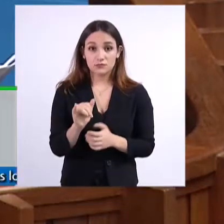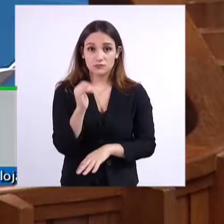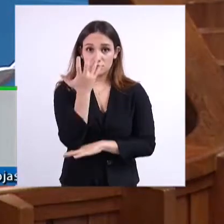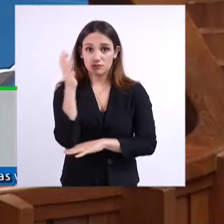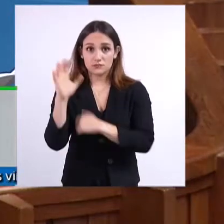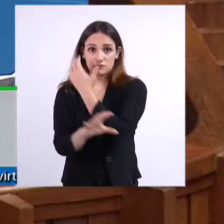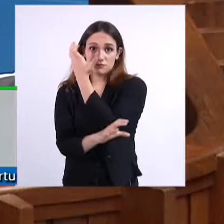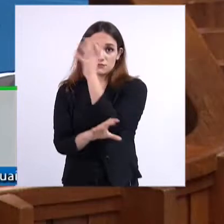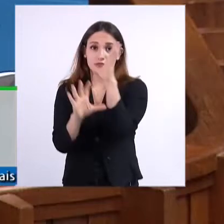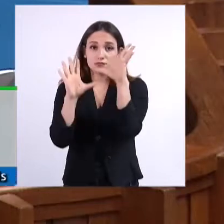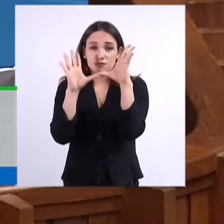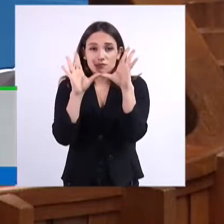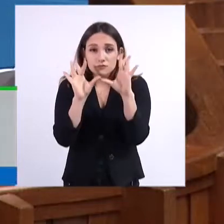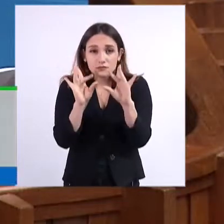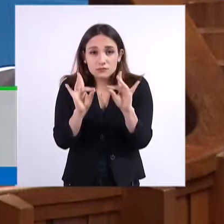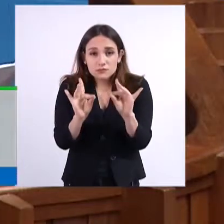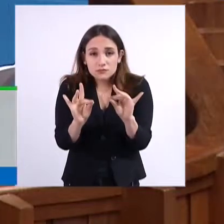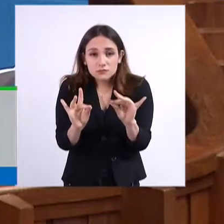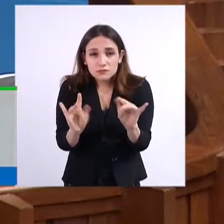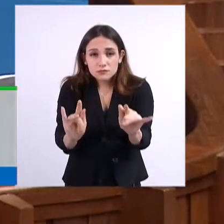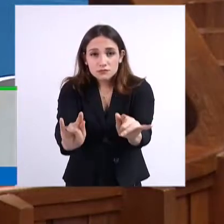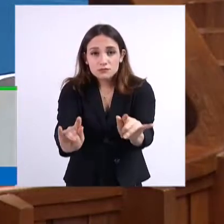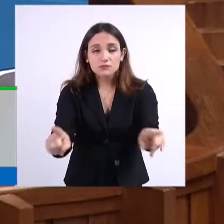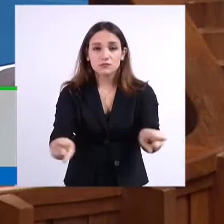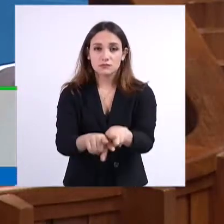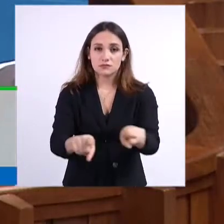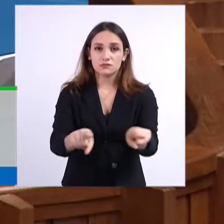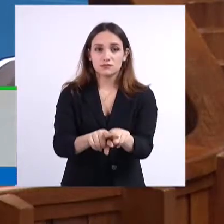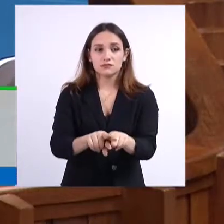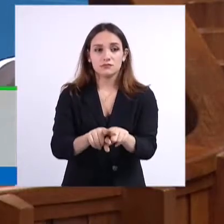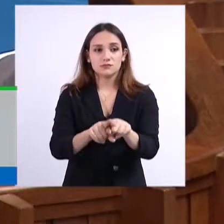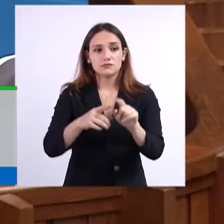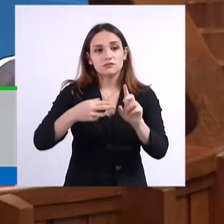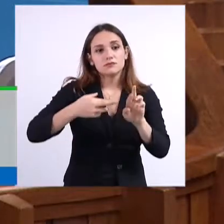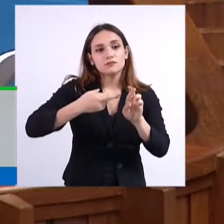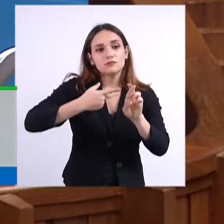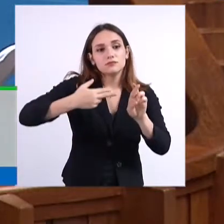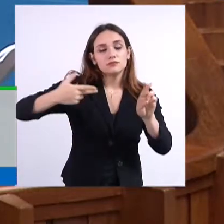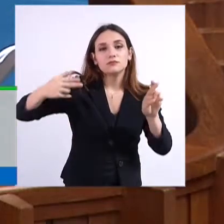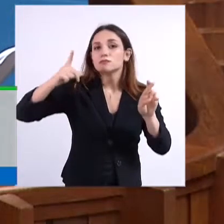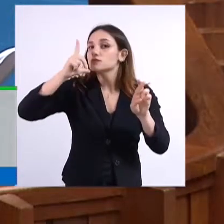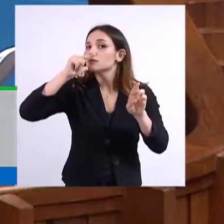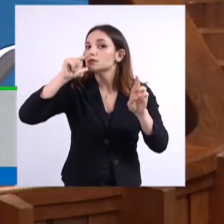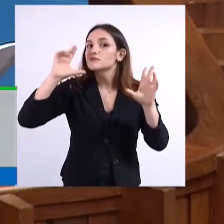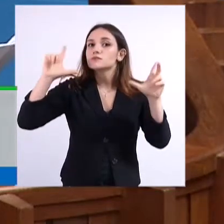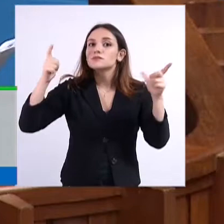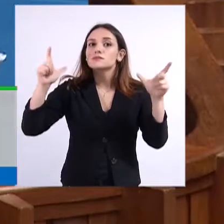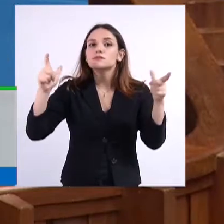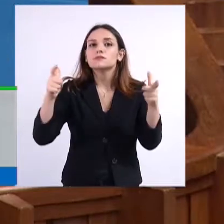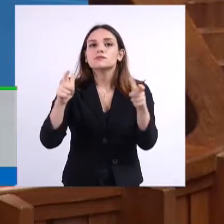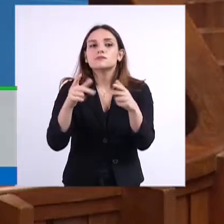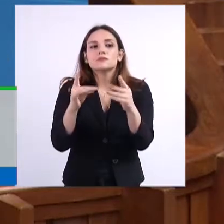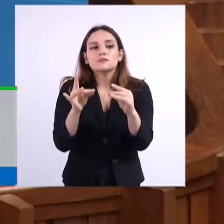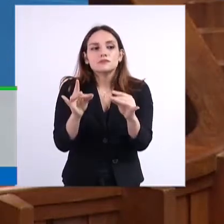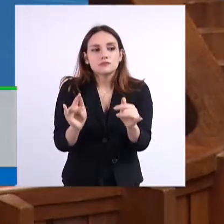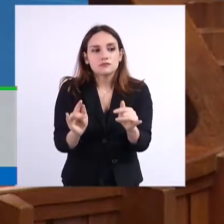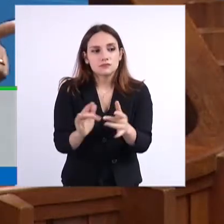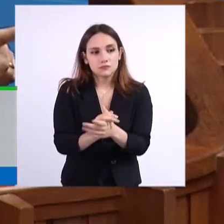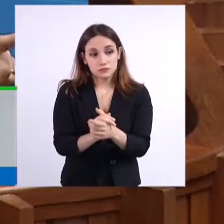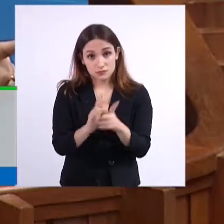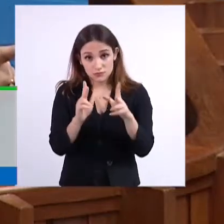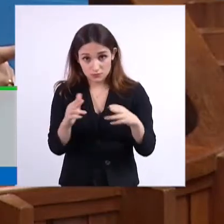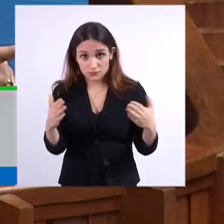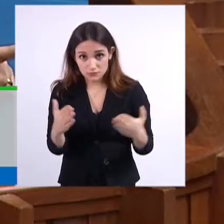ambiente natural e a pressão insustentável sobre os recursos hídricos mundiais continuarem a ocorrer nas